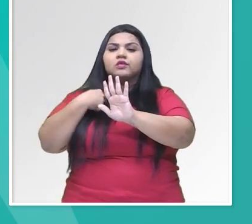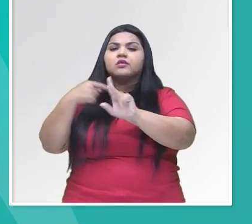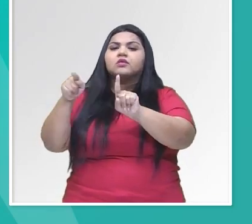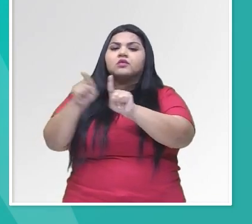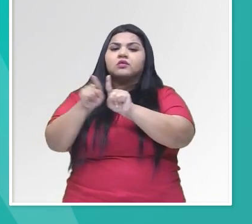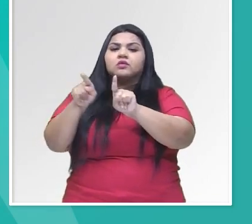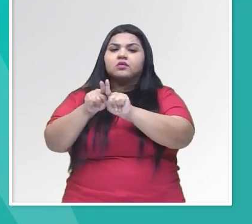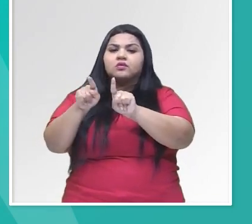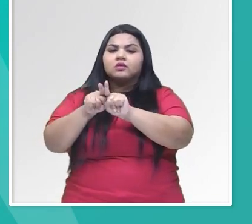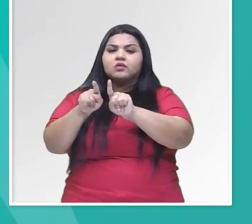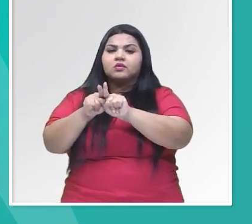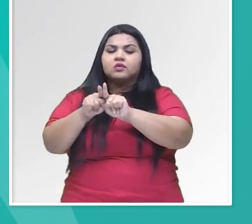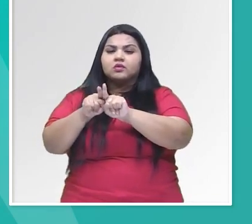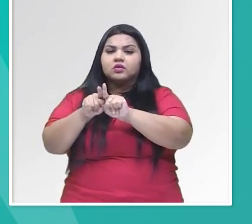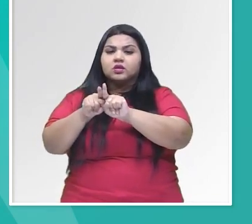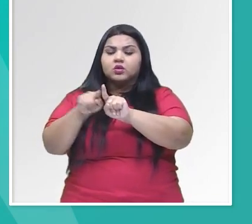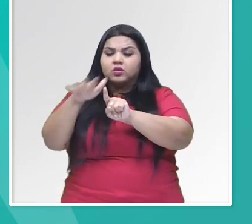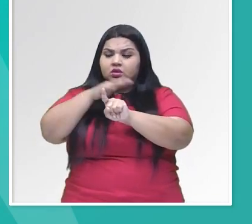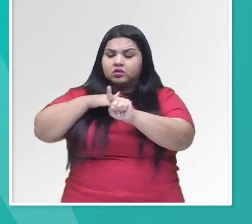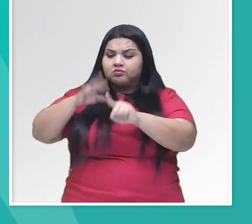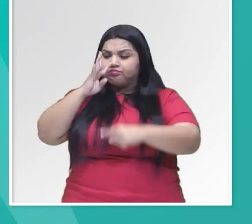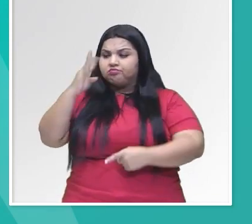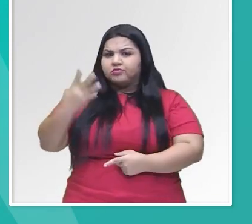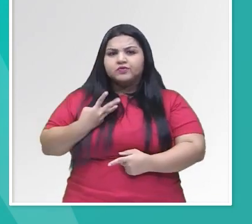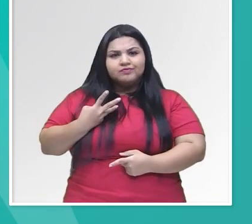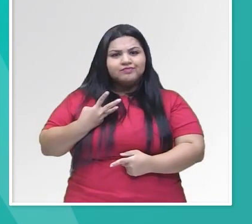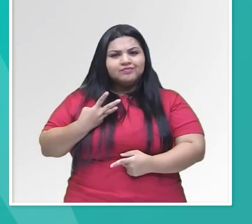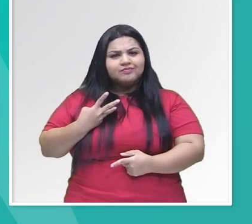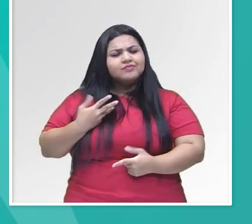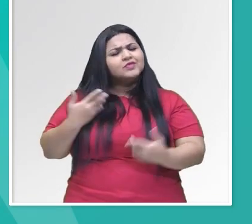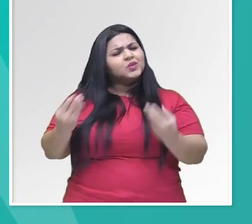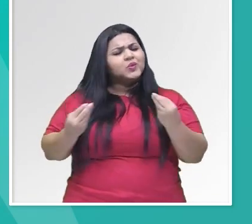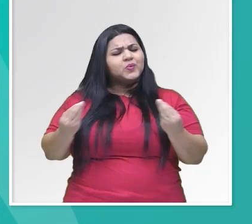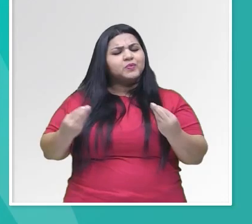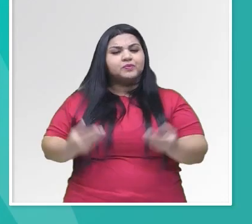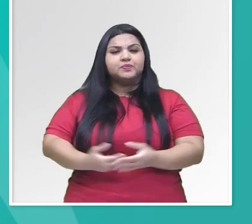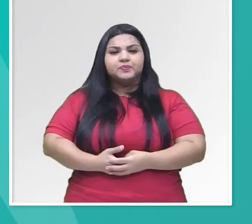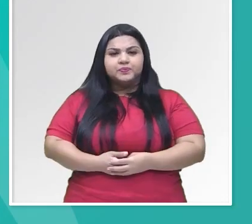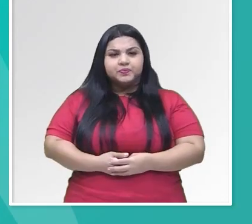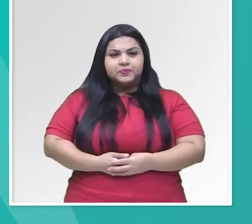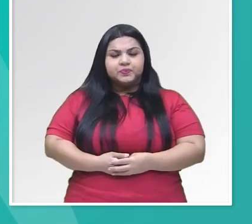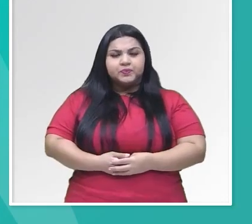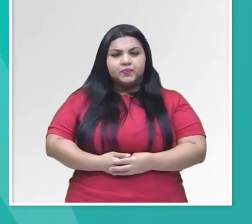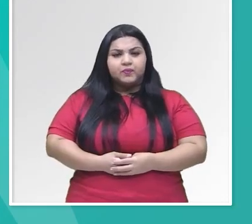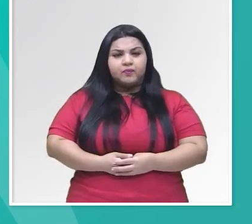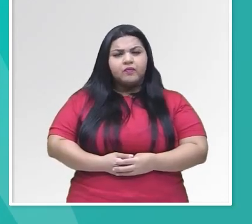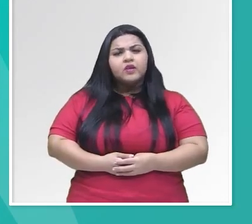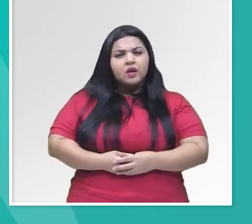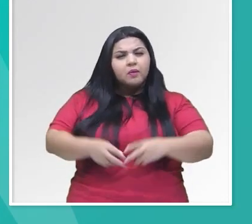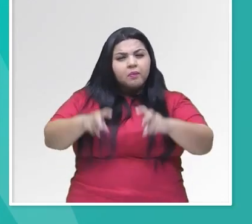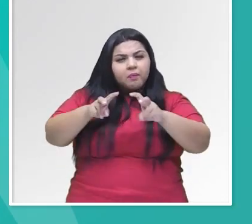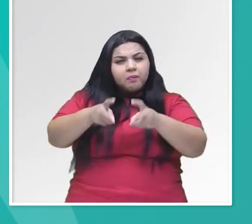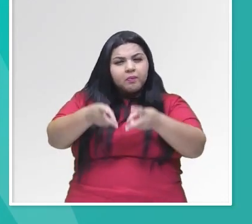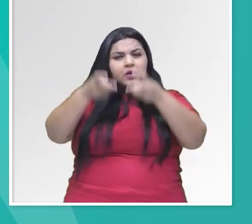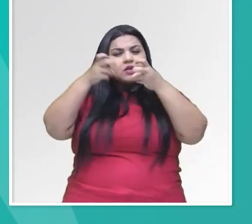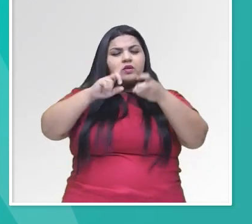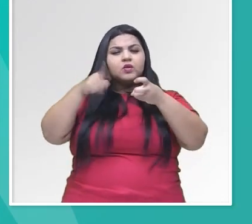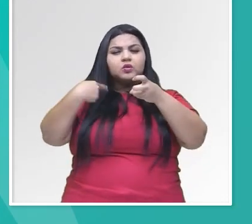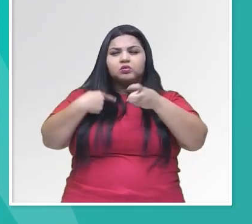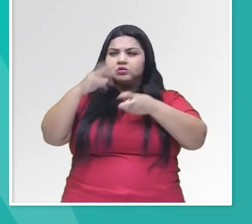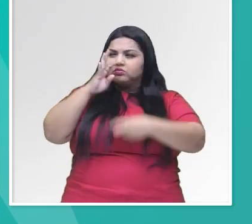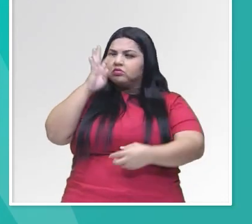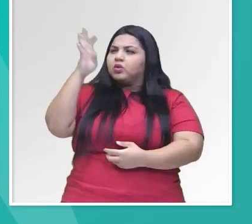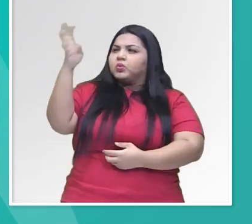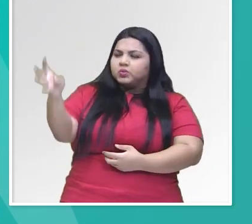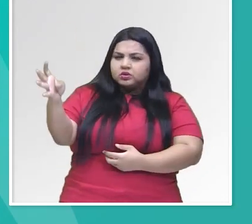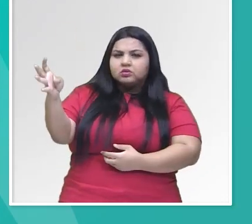também estou nesta relação aí. Vamos ver, como assim? Passando adiante. Perceber nossos julgamentos sobre os outros